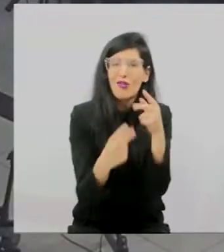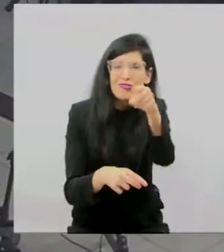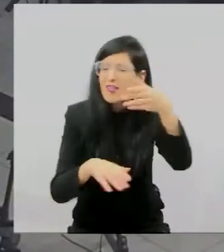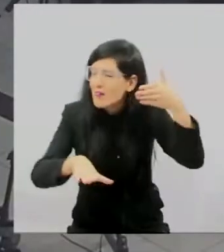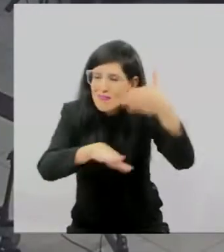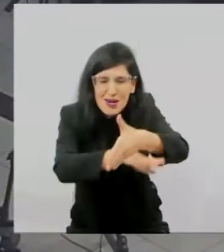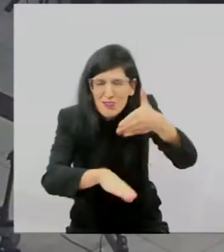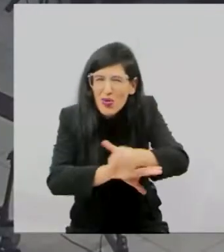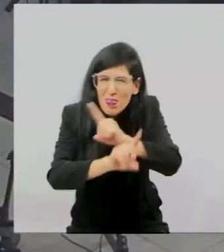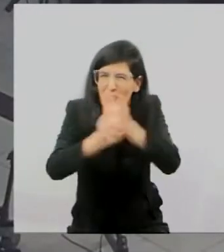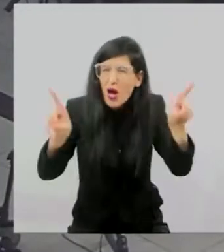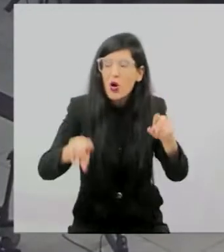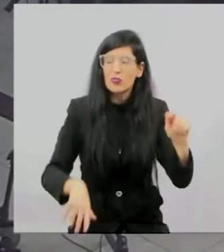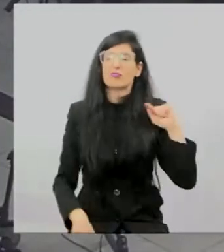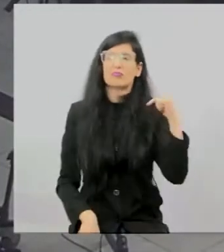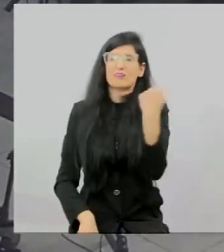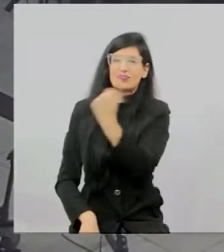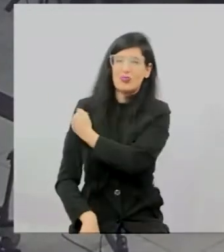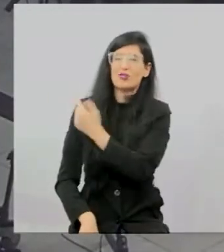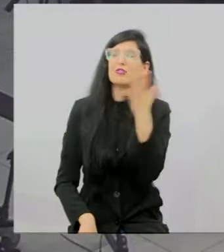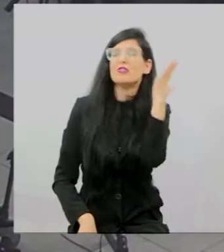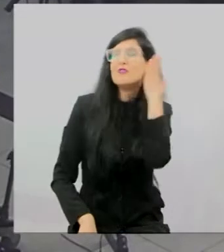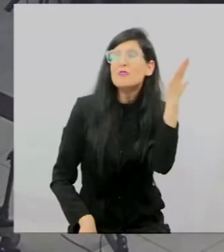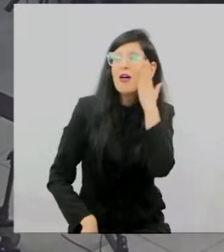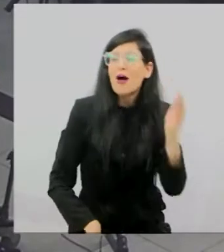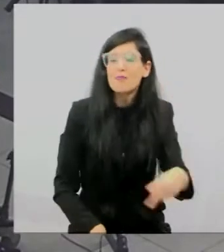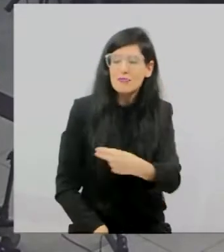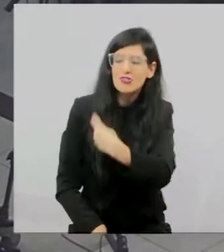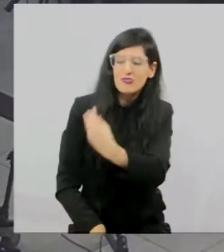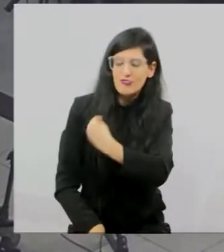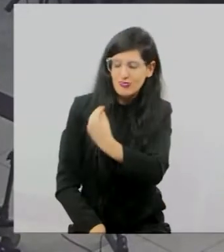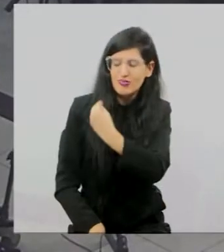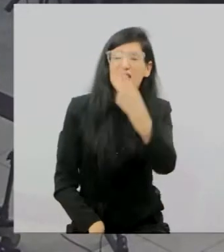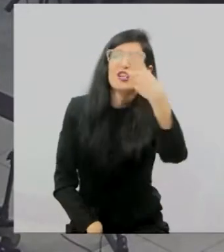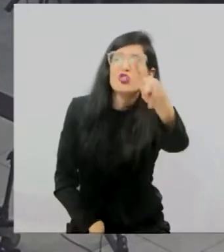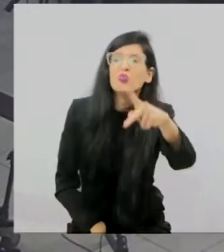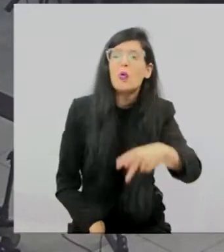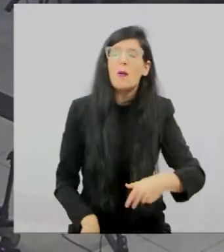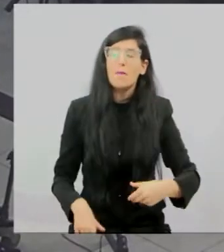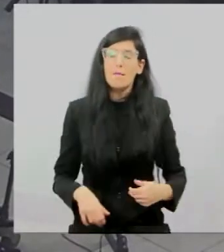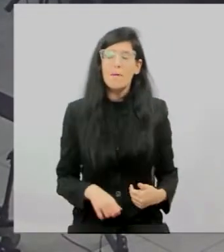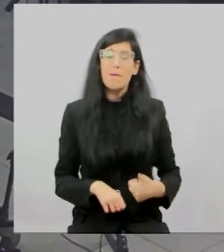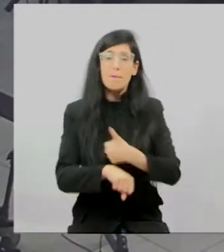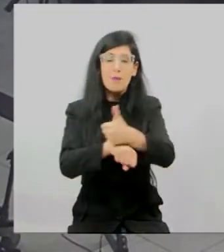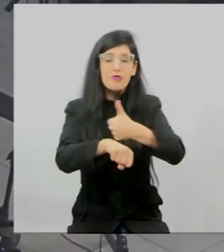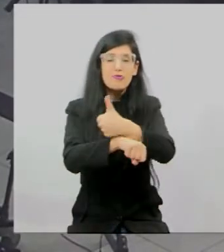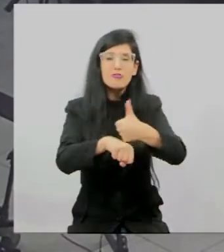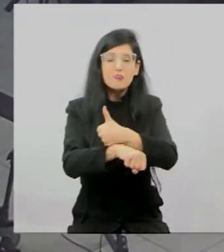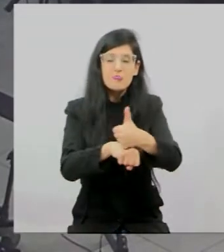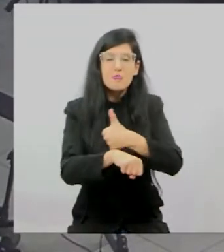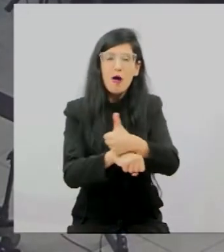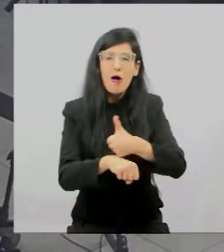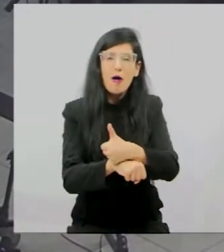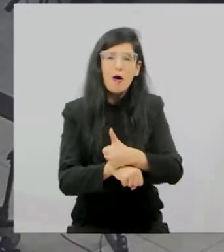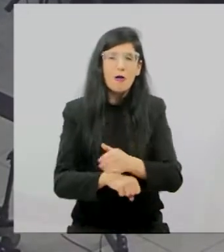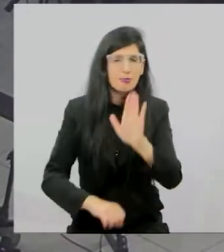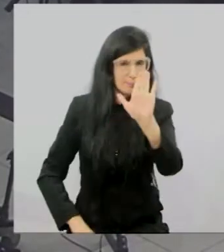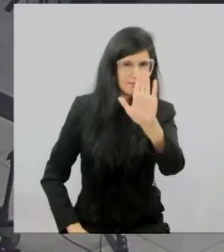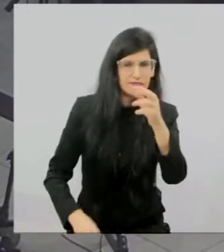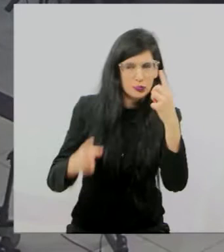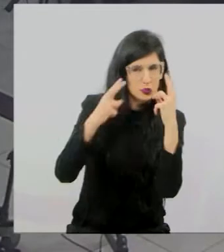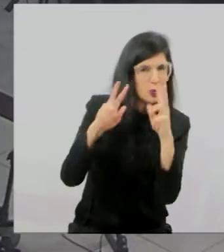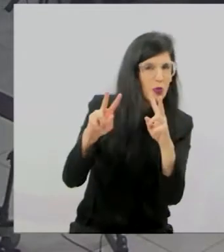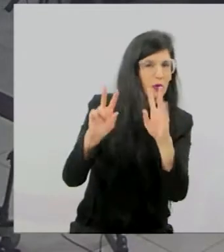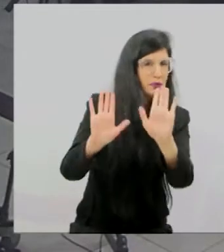Senhor presidente, quero contribuir também. É importantíssimo que nós, vereadores, e não só nós,